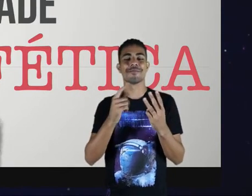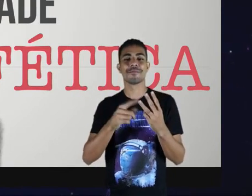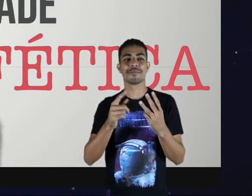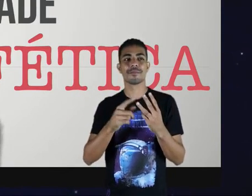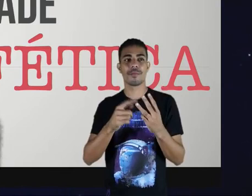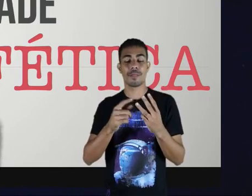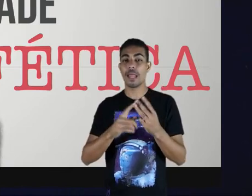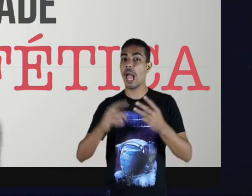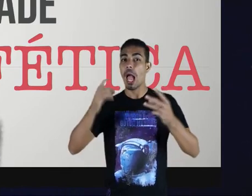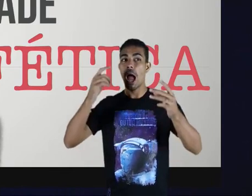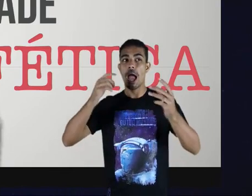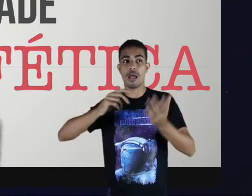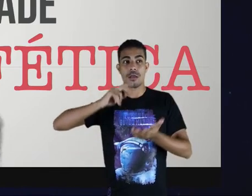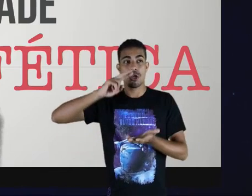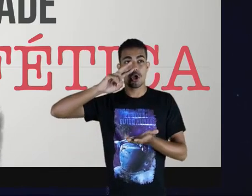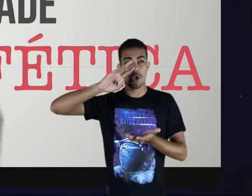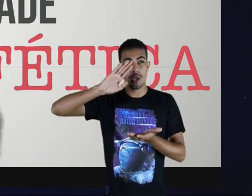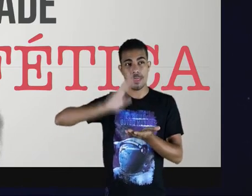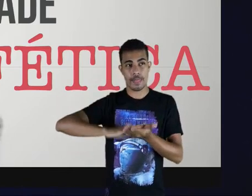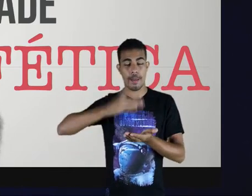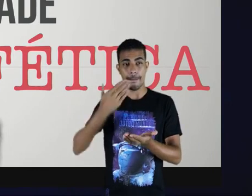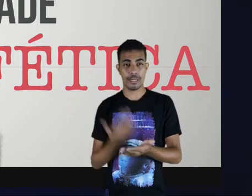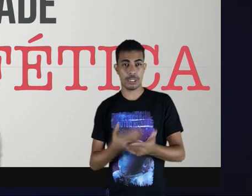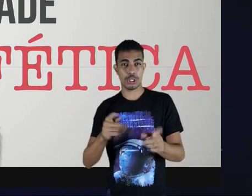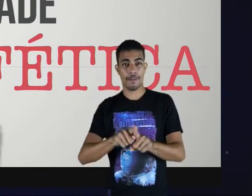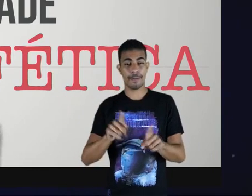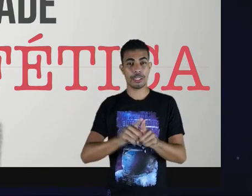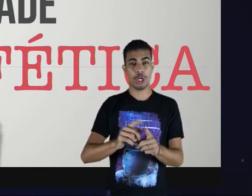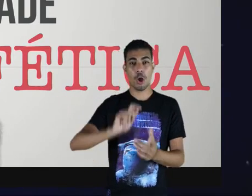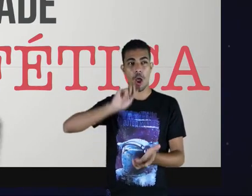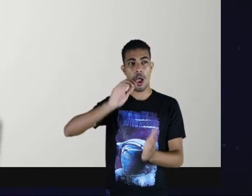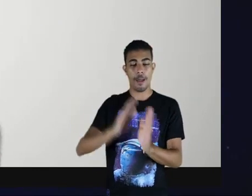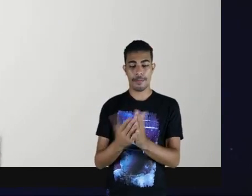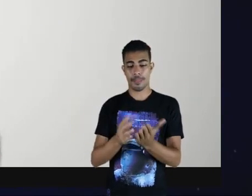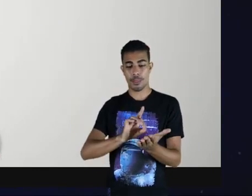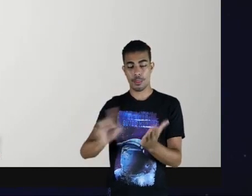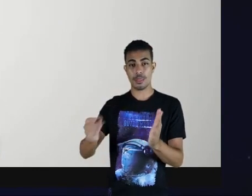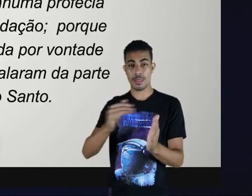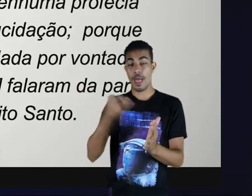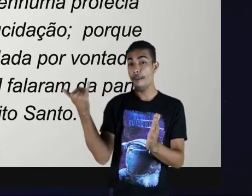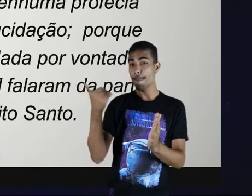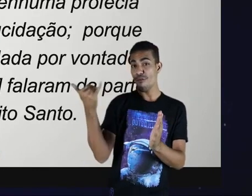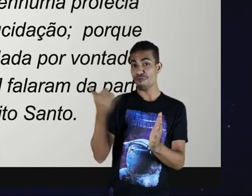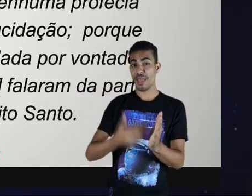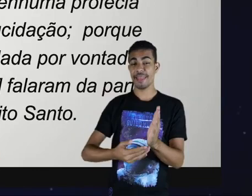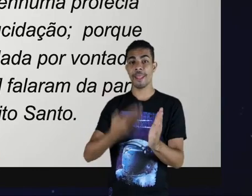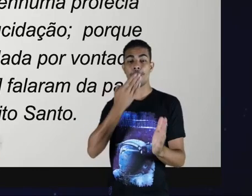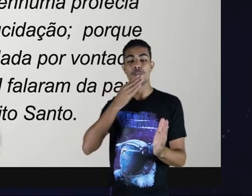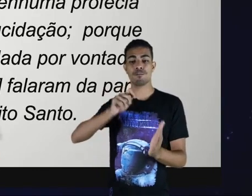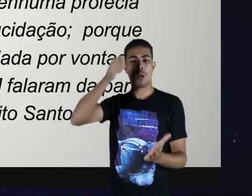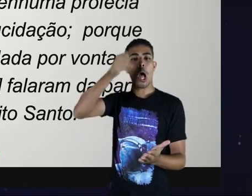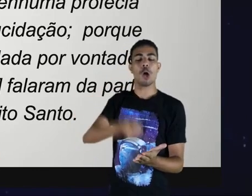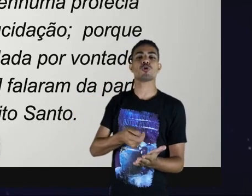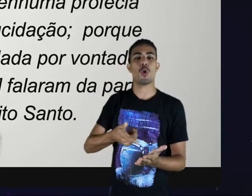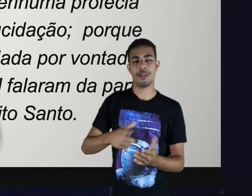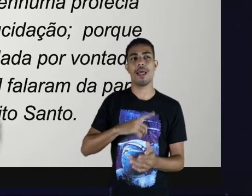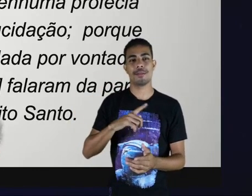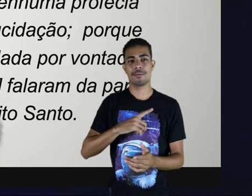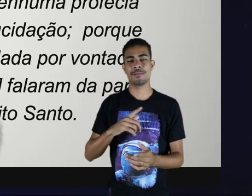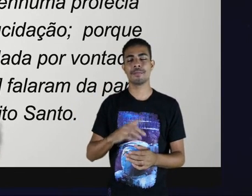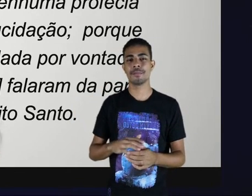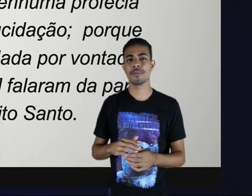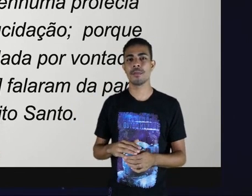e autoridade profética. 2 Pedro capítulo 1, versos 19 e 20 diz claramente que,